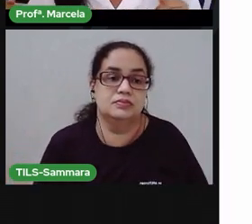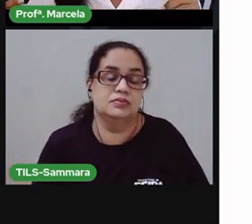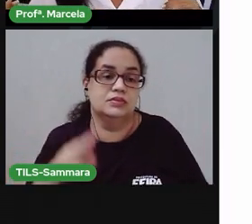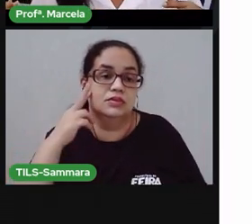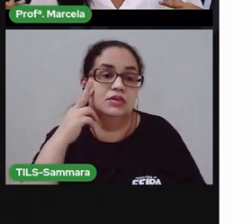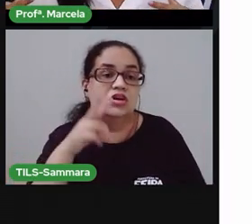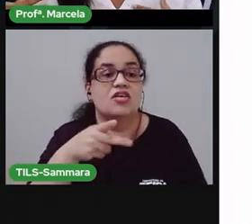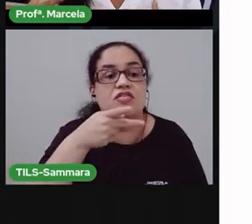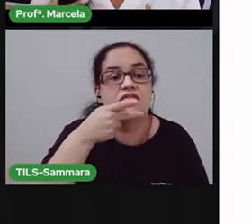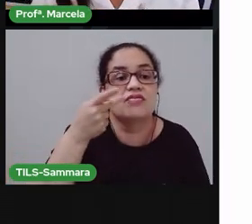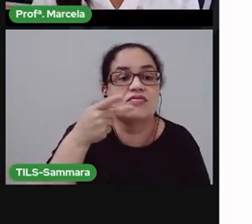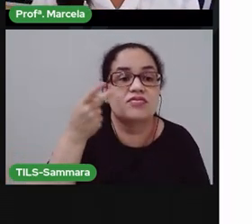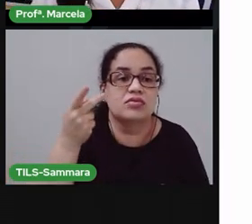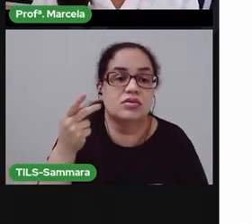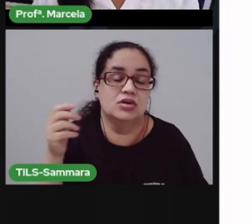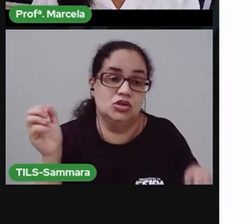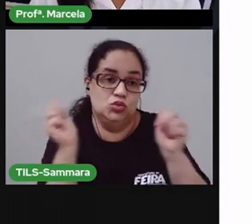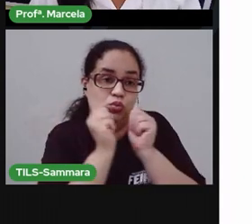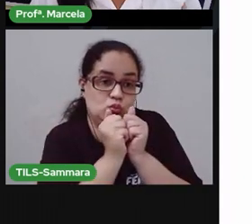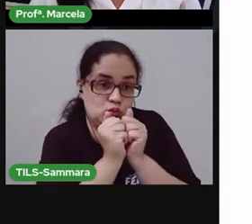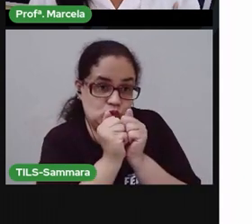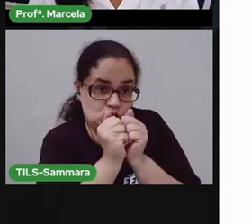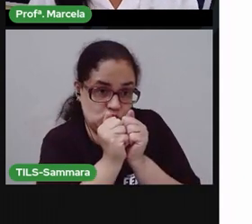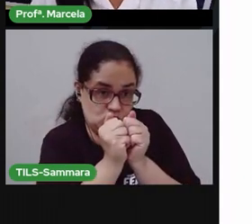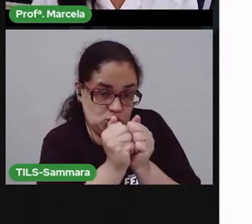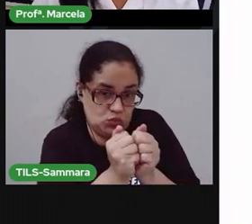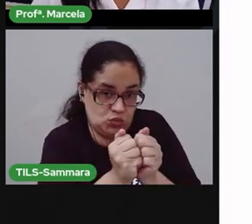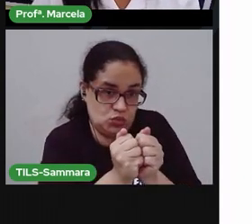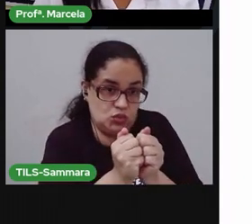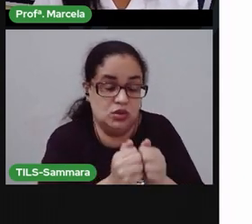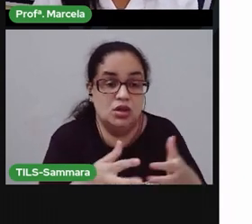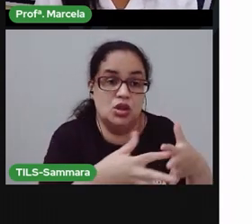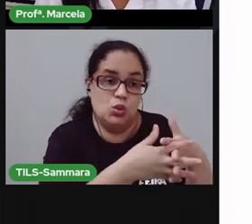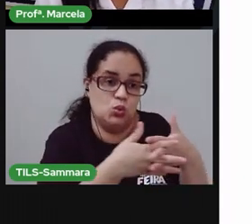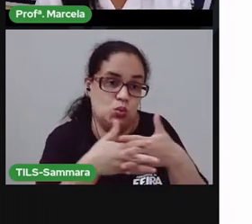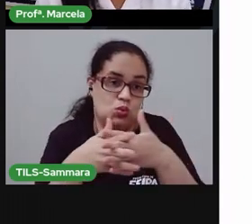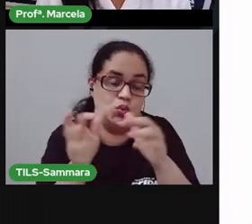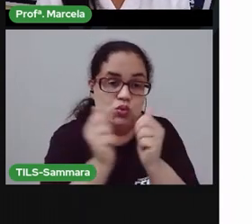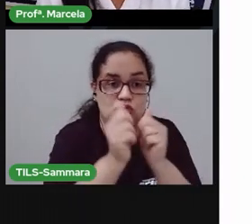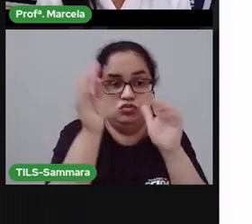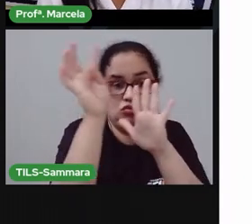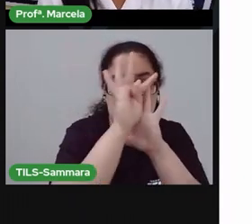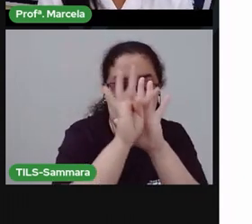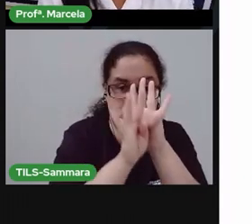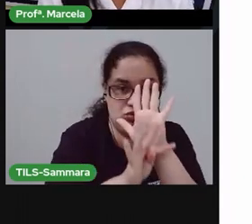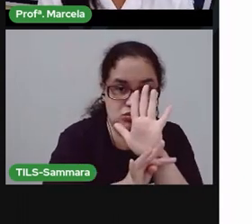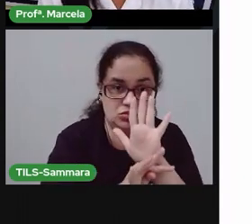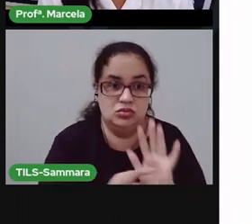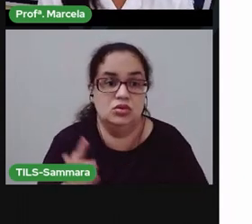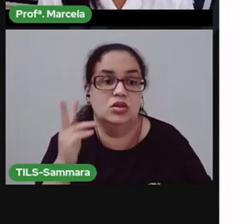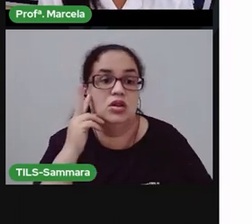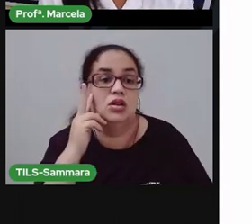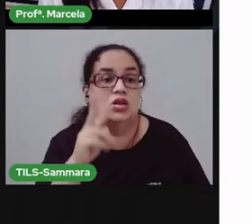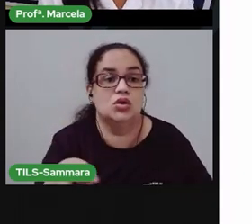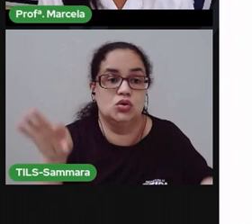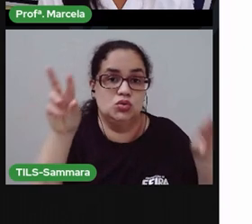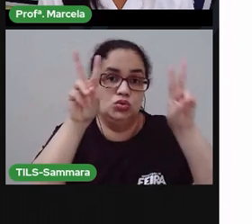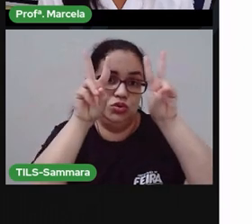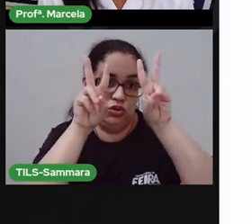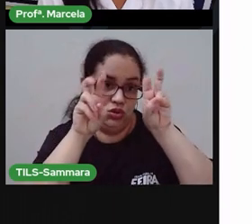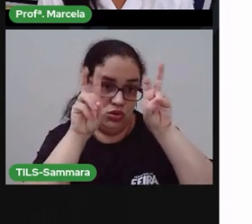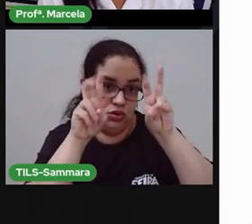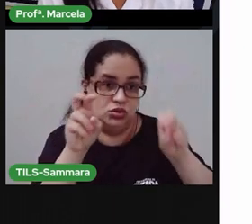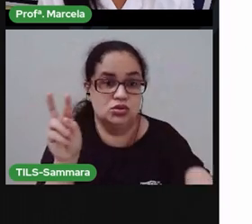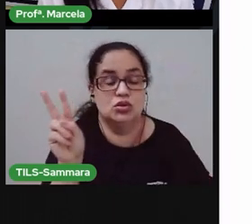Isso é para as palavras não ficarem grudadas, não ficar confuso esse texto. Então, olha aqui o título,